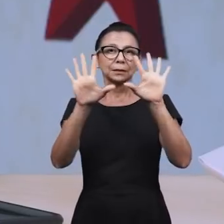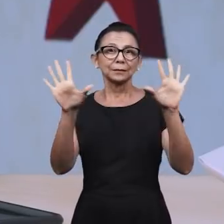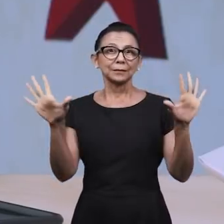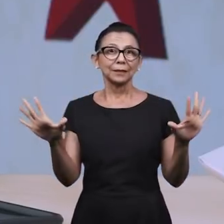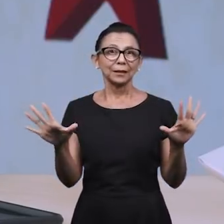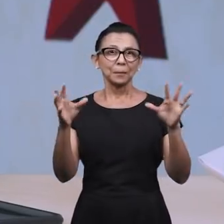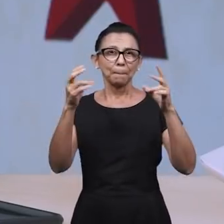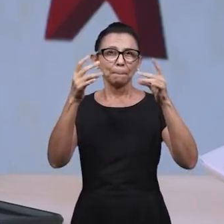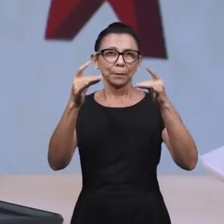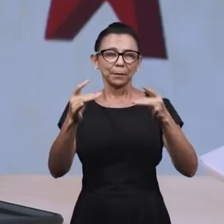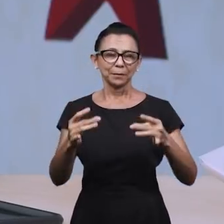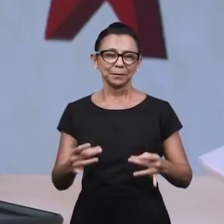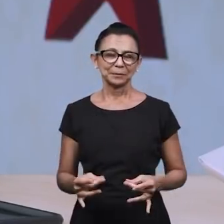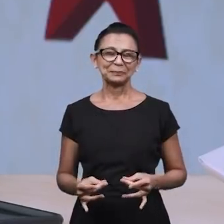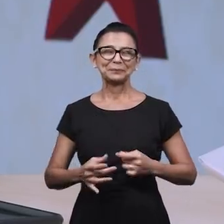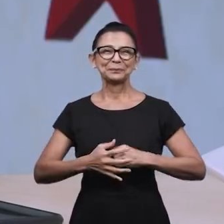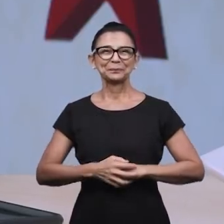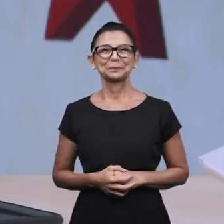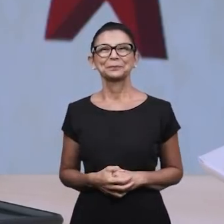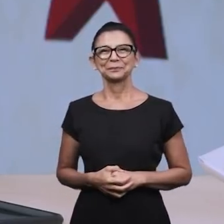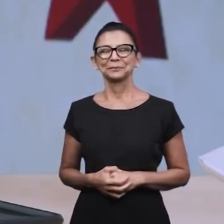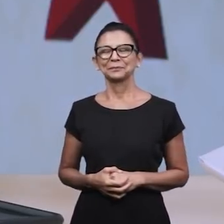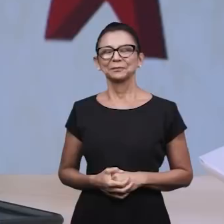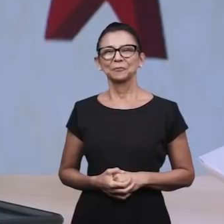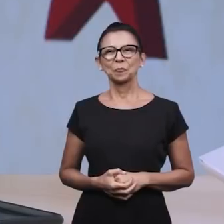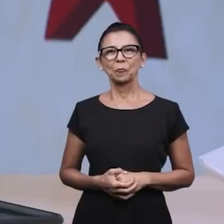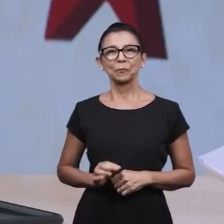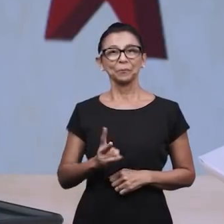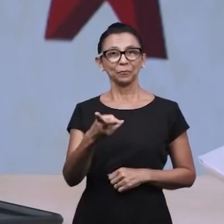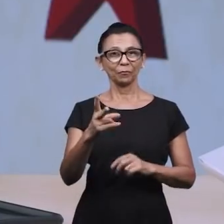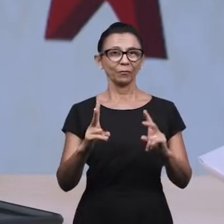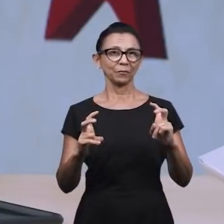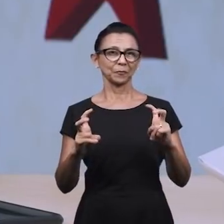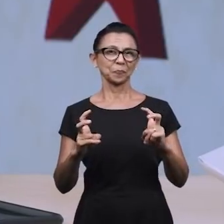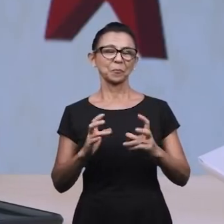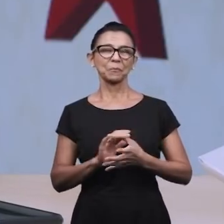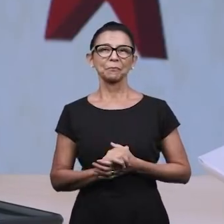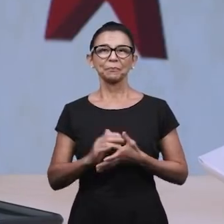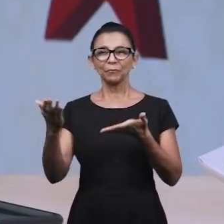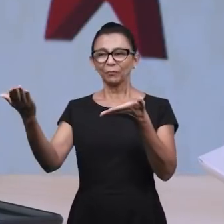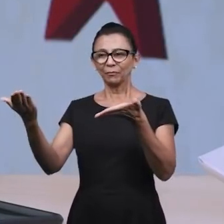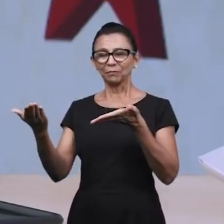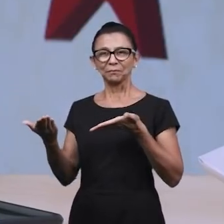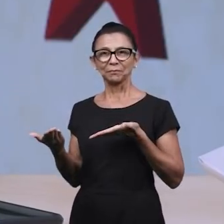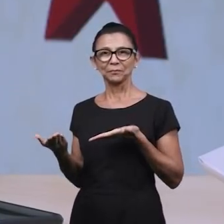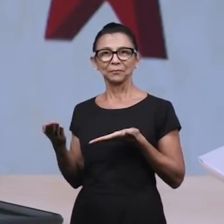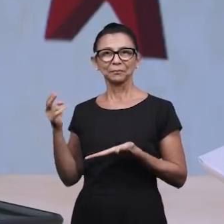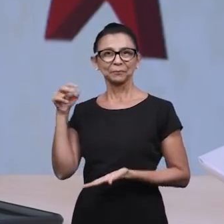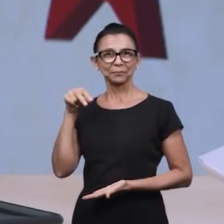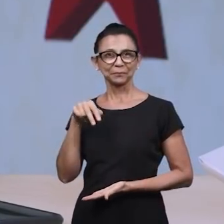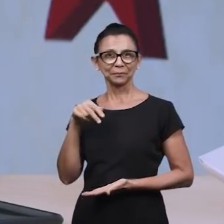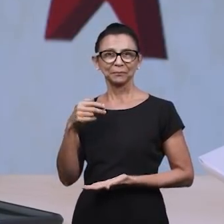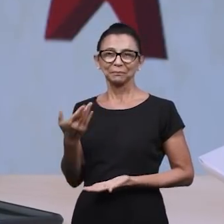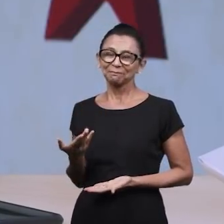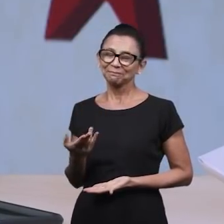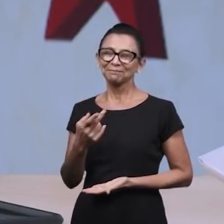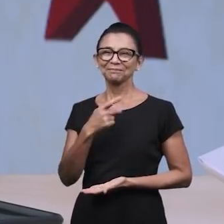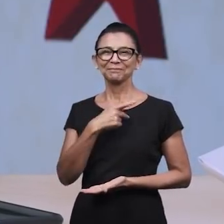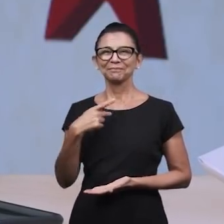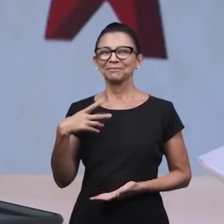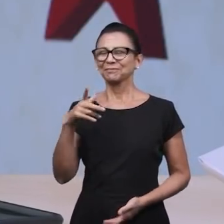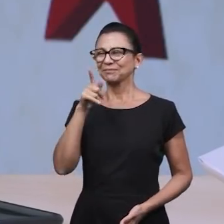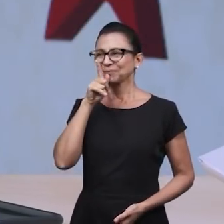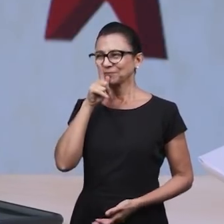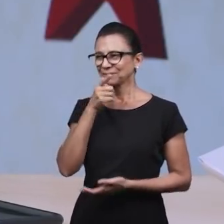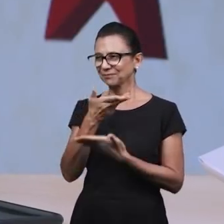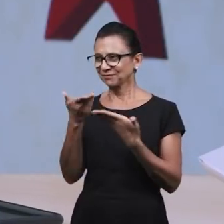esclarecedor. E mais uma vez, para tratar desse tema, continuando a tratar desse tema, eu recebo aqui comigo no Conversas Bíblicas o pastor